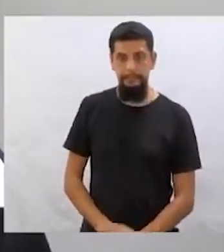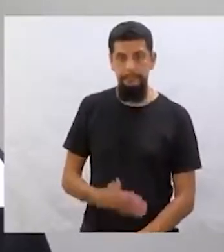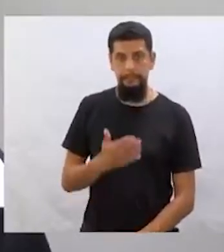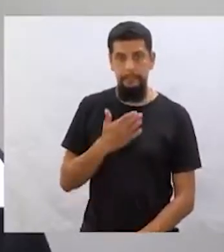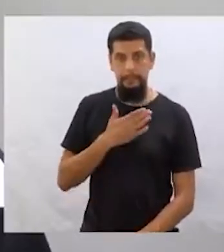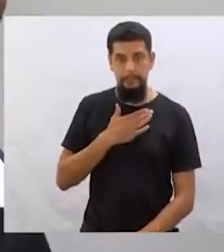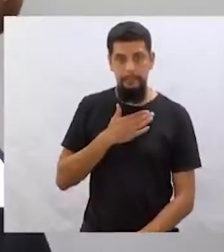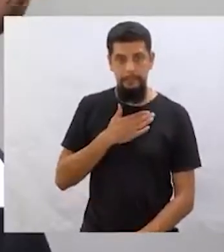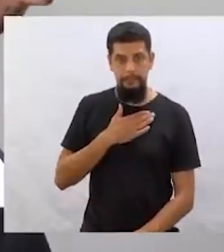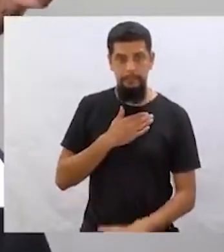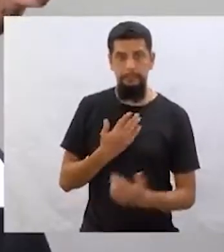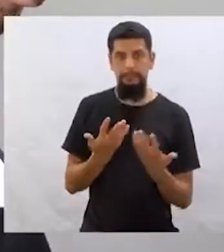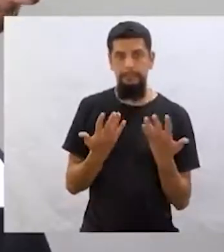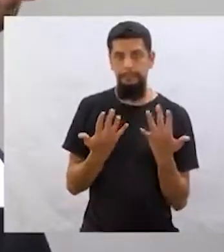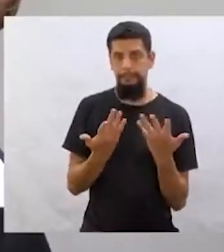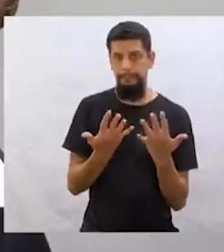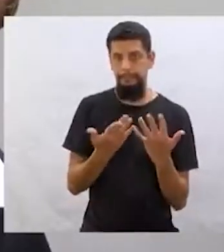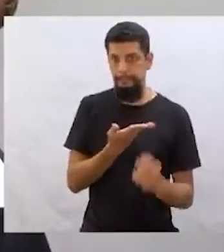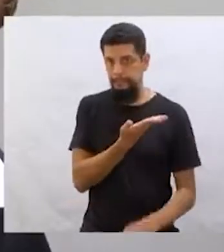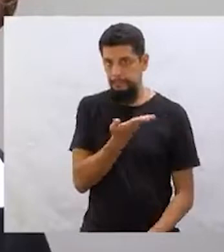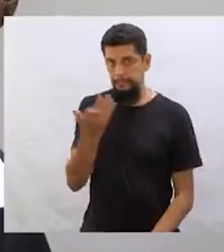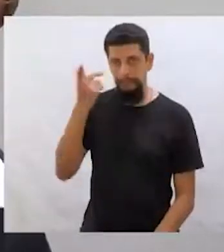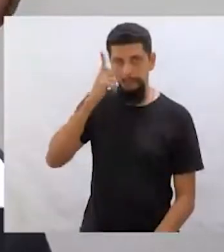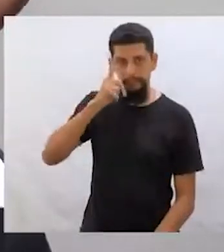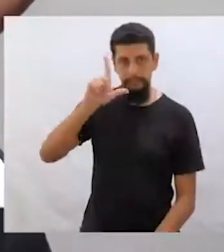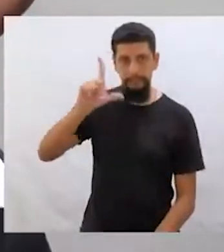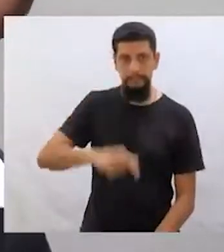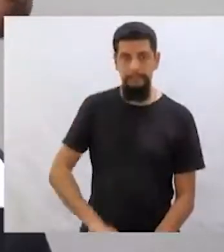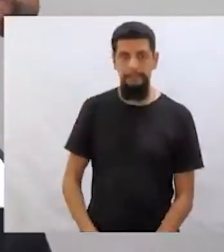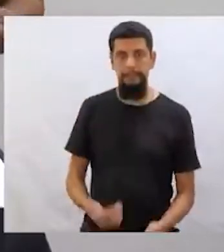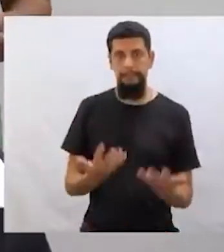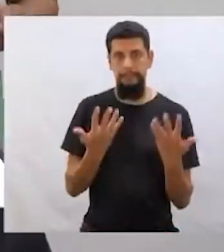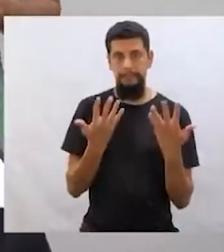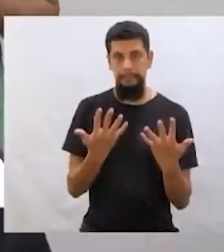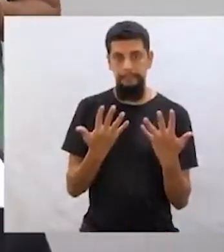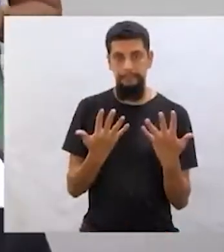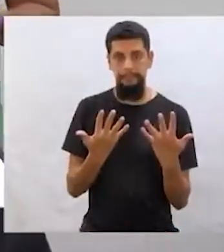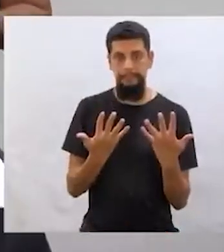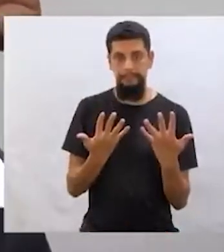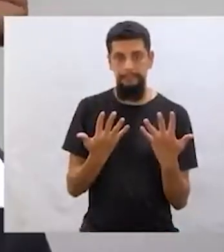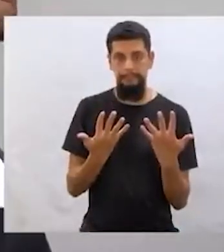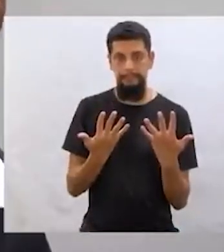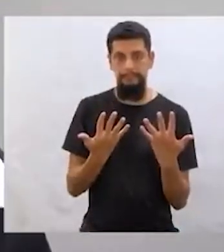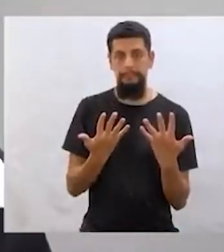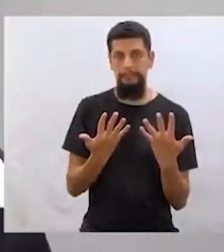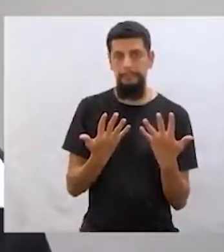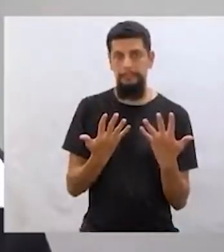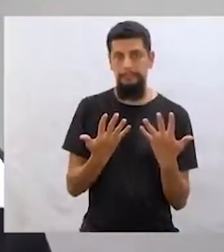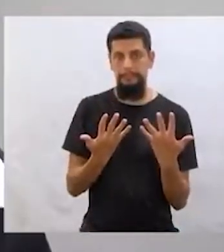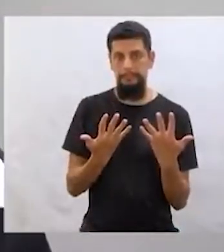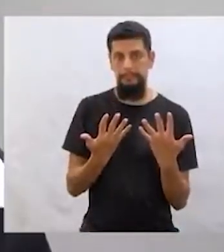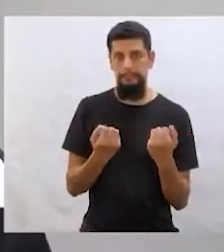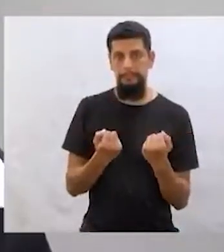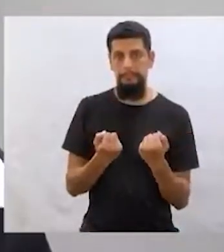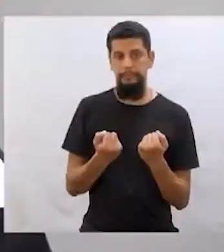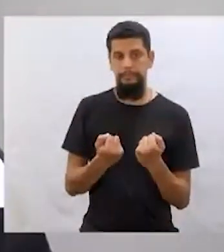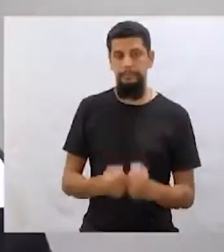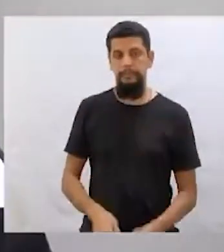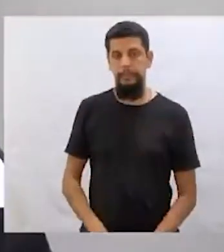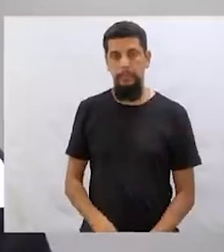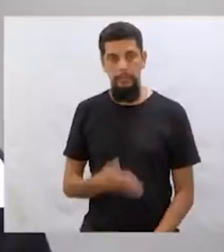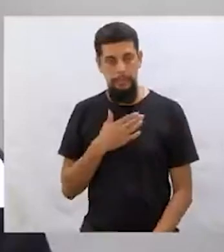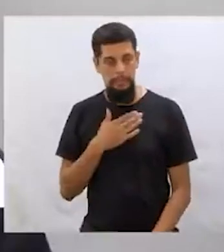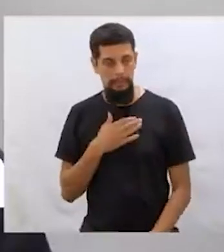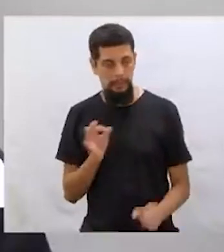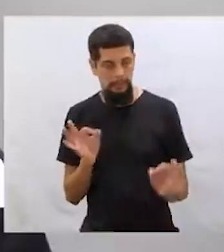Esse também. É o meu tabuleiro. Vocês conseguiram fazer? Ó, o meu tabuleiro está aqui. Eu vou deixar aqui virado para eles lá. O